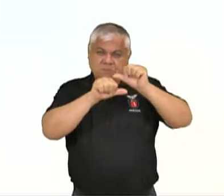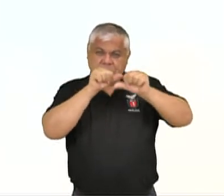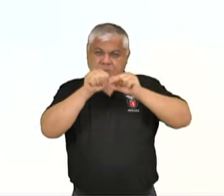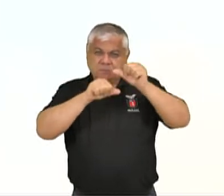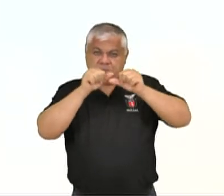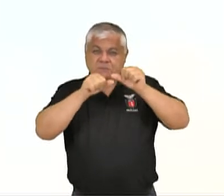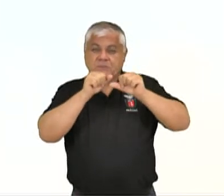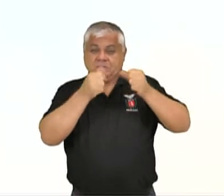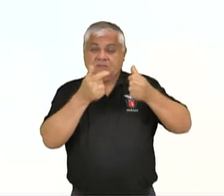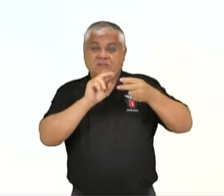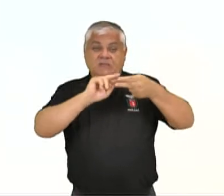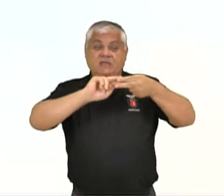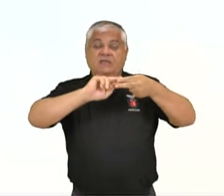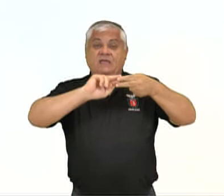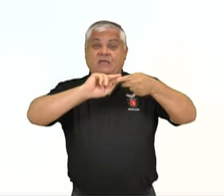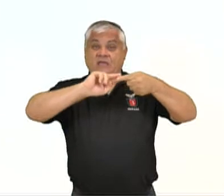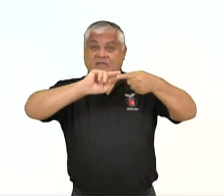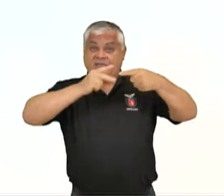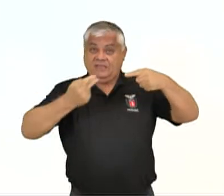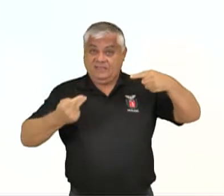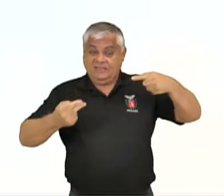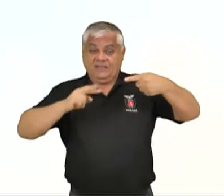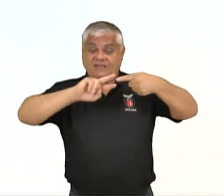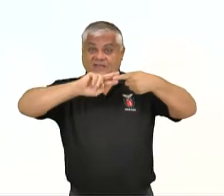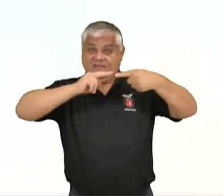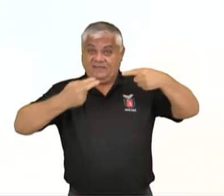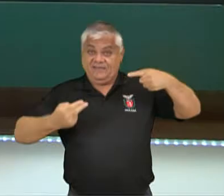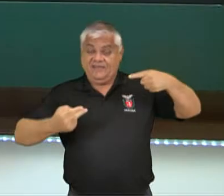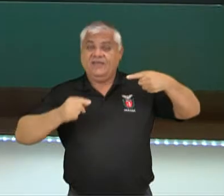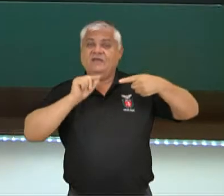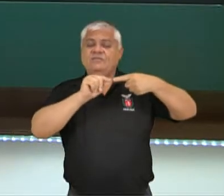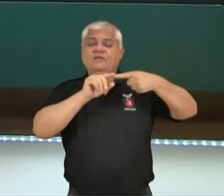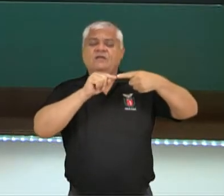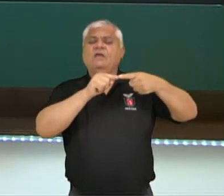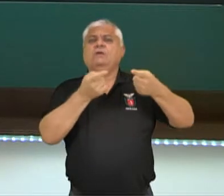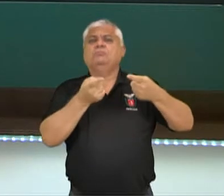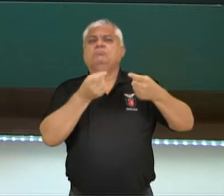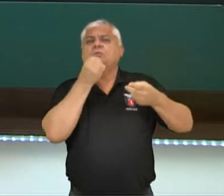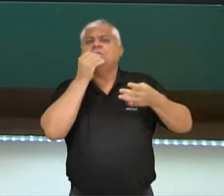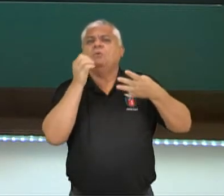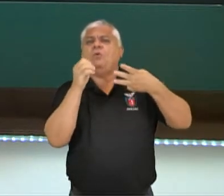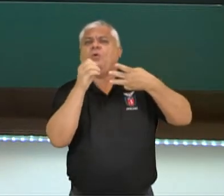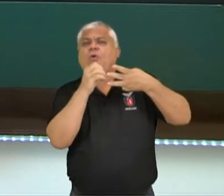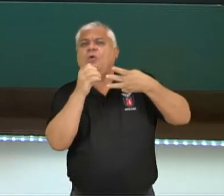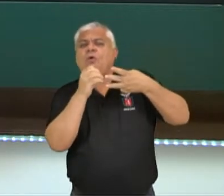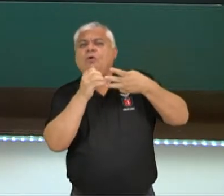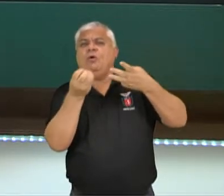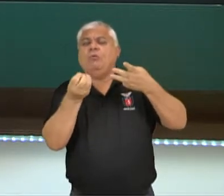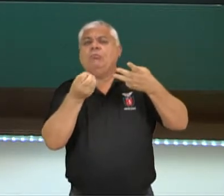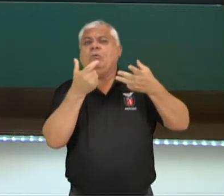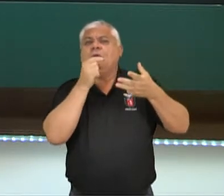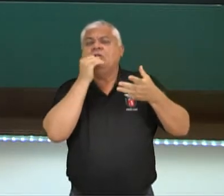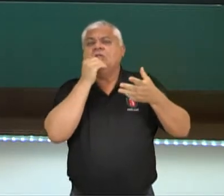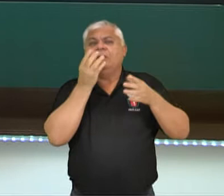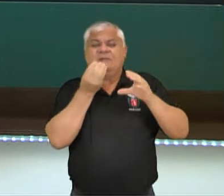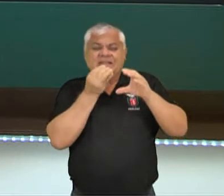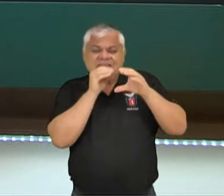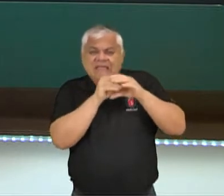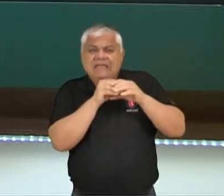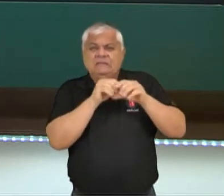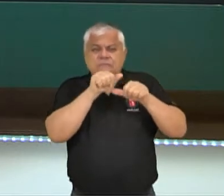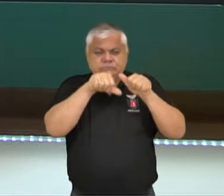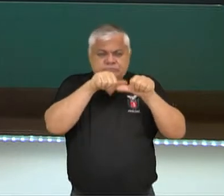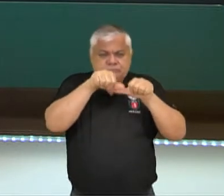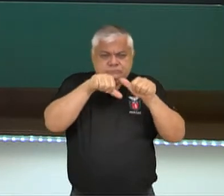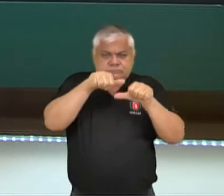em intérfase. E esse comportamento de célula ativa, lendo DNA, produzindo